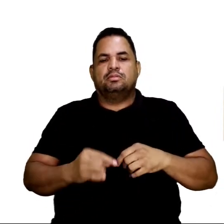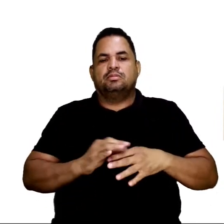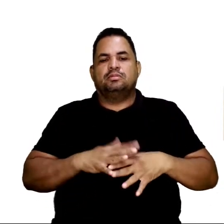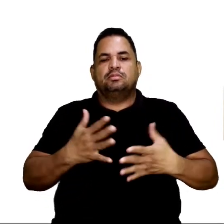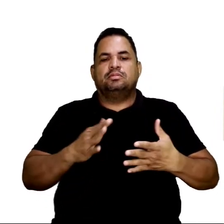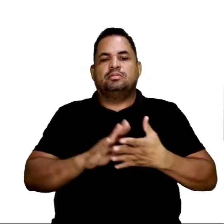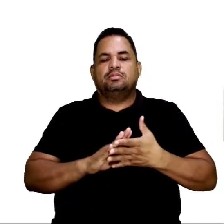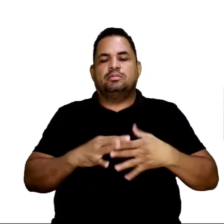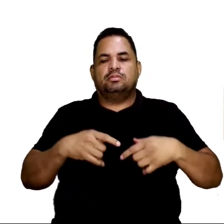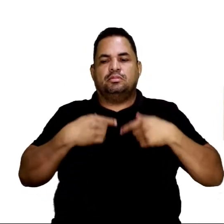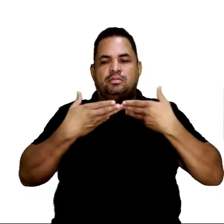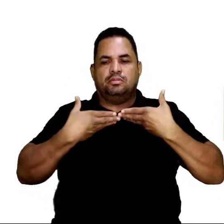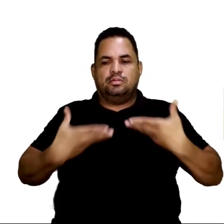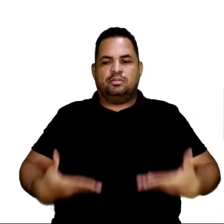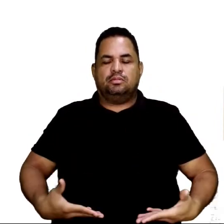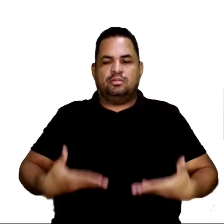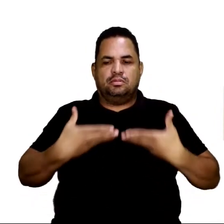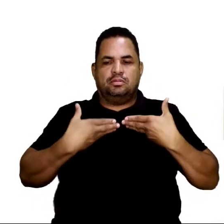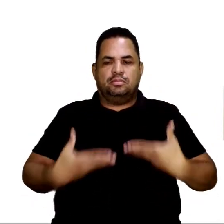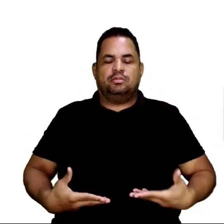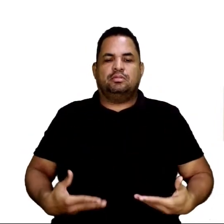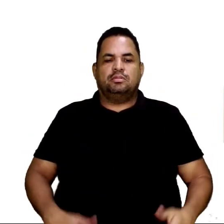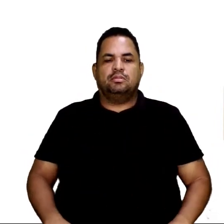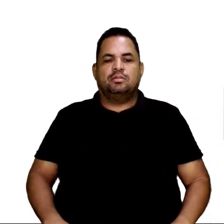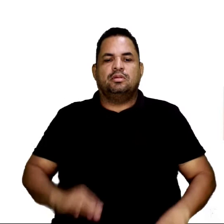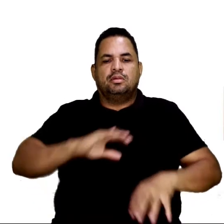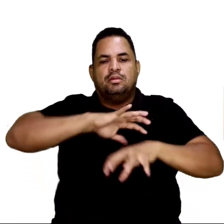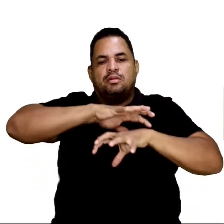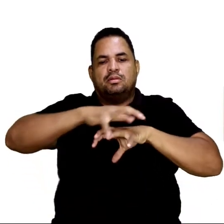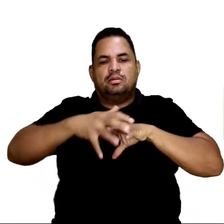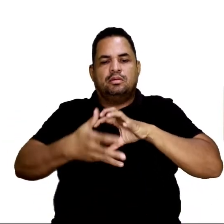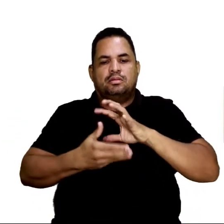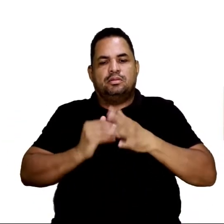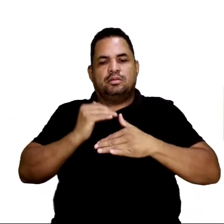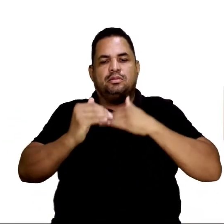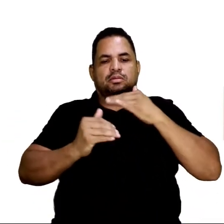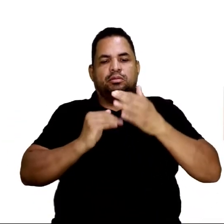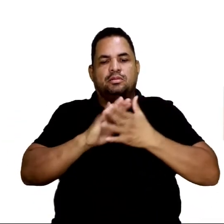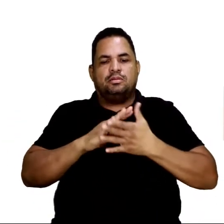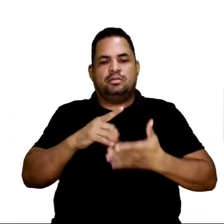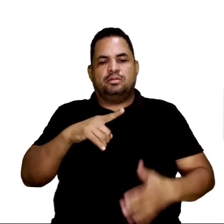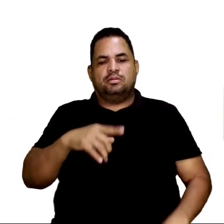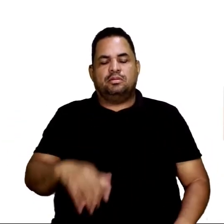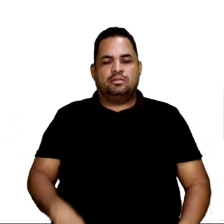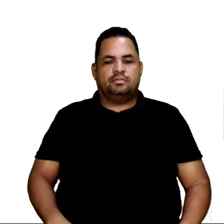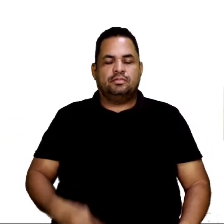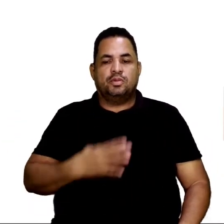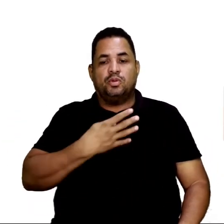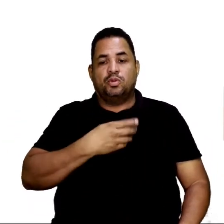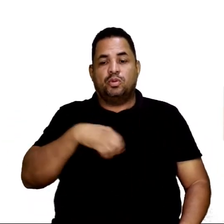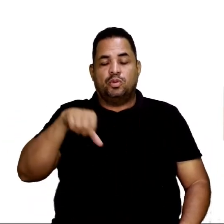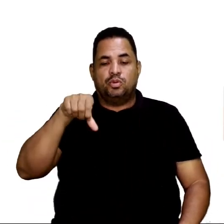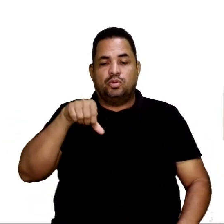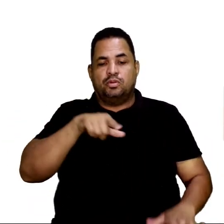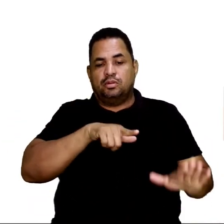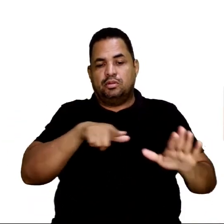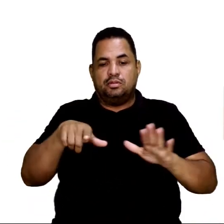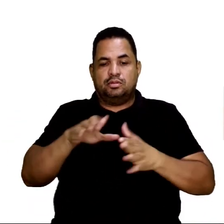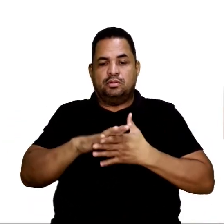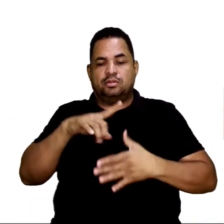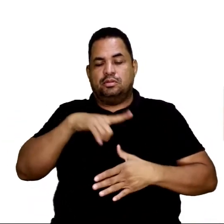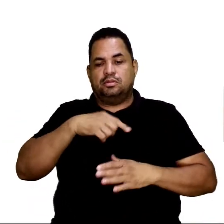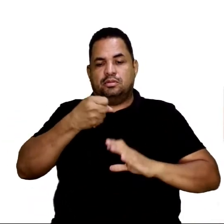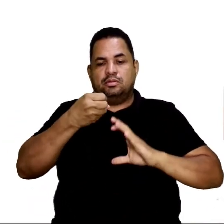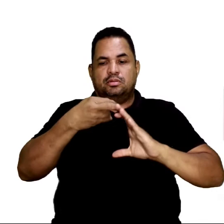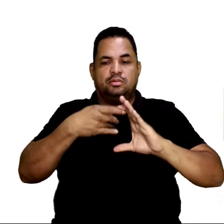cavidade abdominal. A placenta está praticamente desenvolvida, com 9 semanas, e assume grande parte